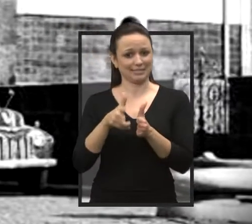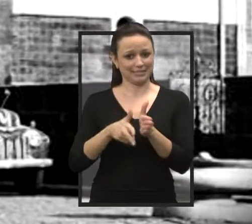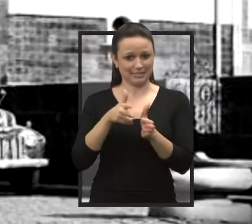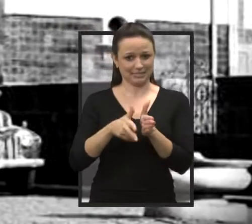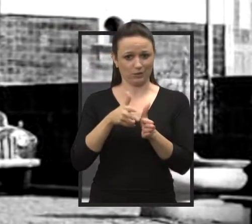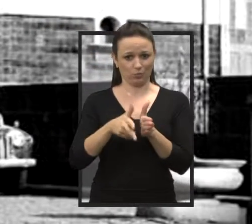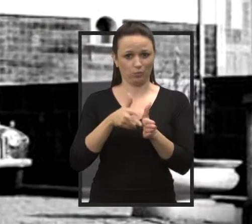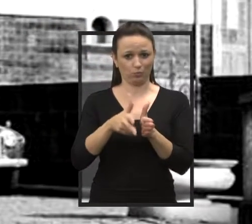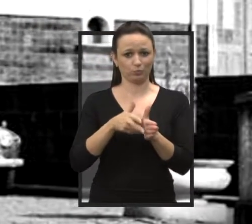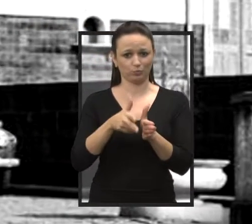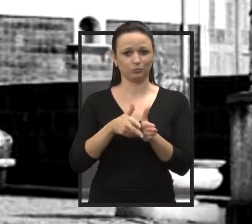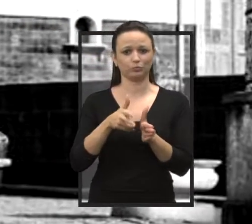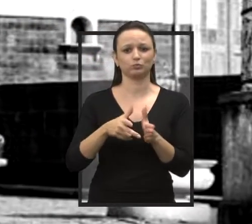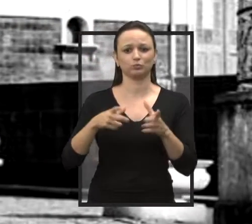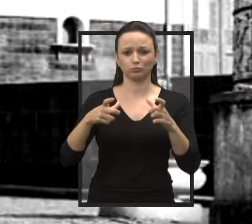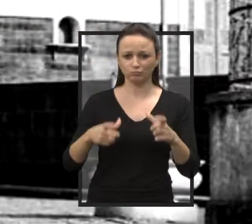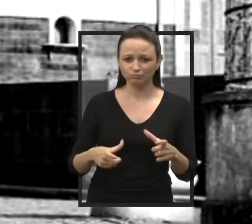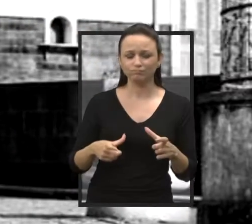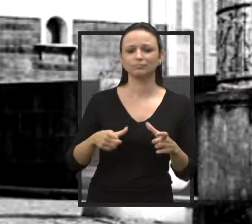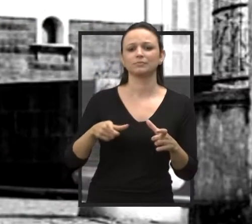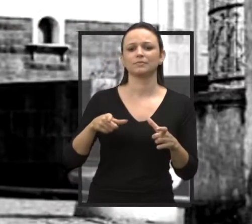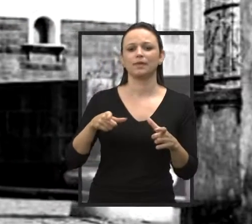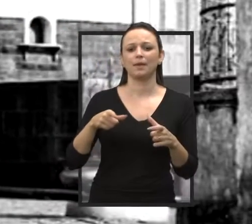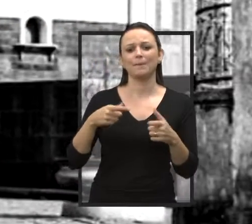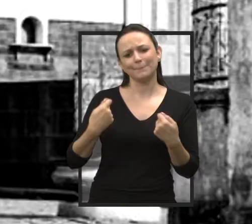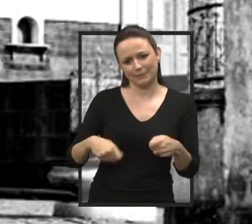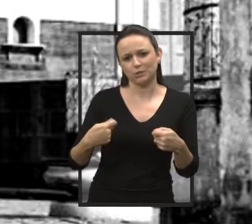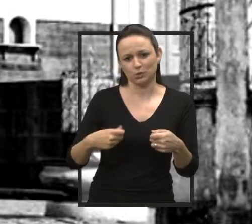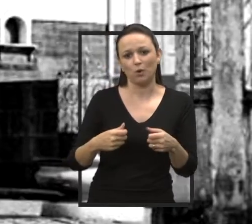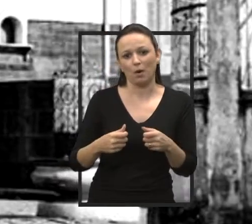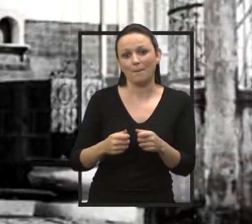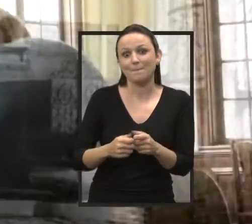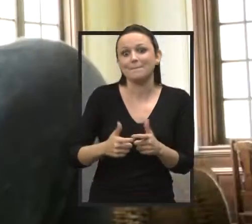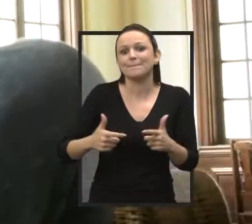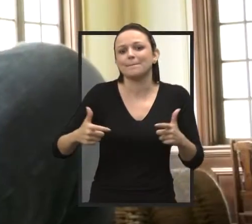estação, houve a necessidade dela ser maior, porque